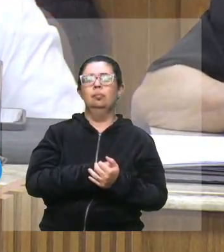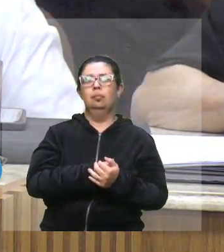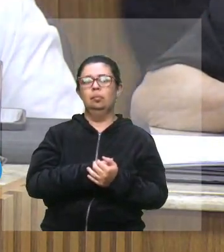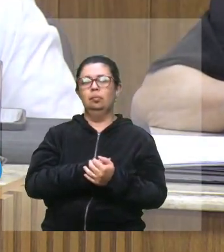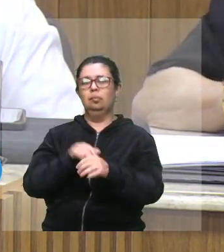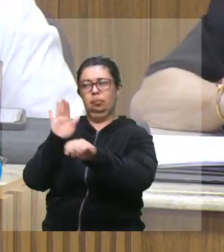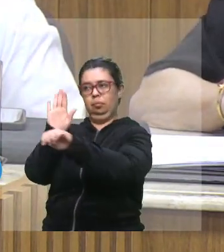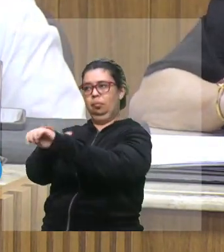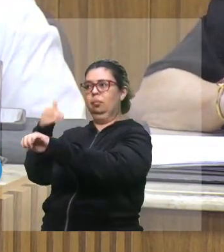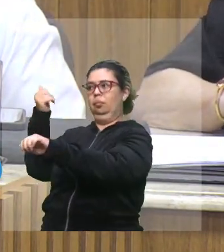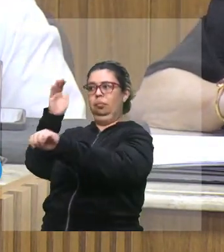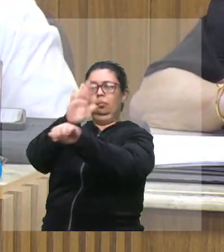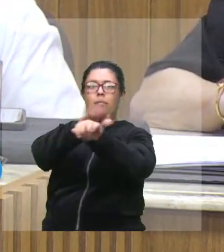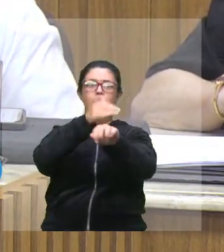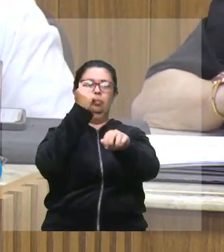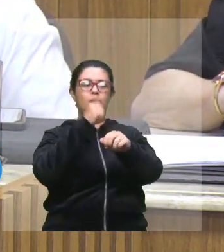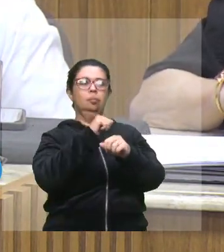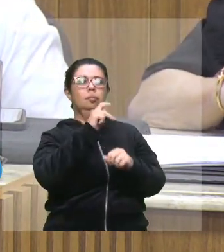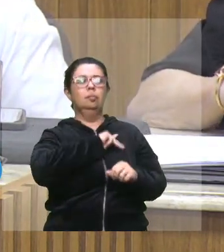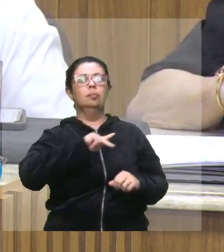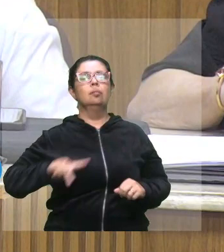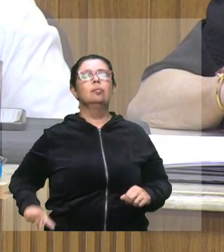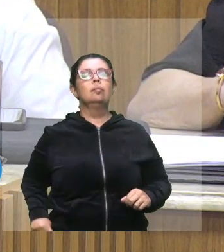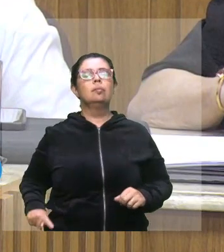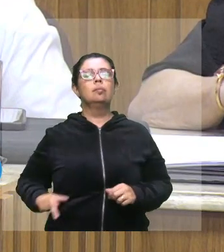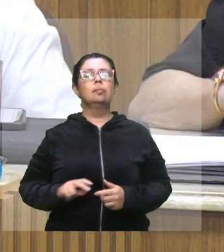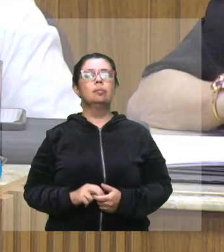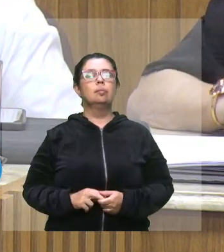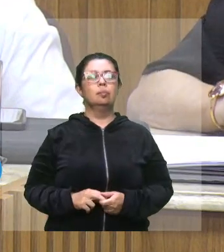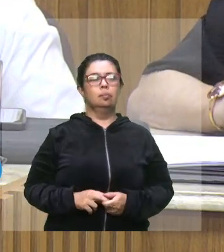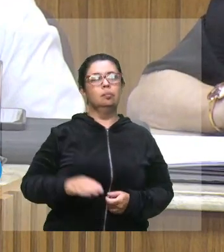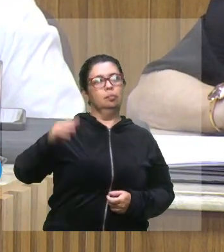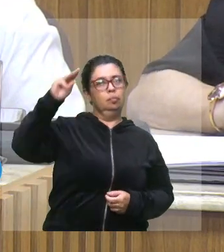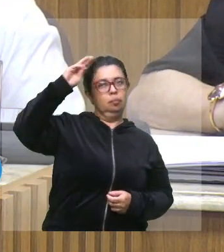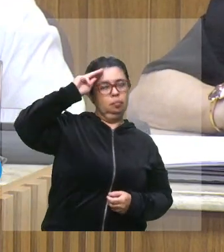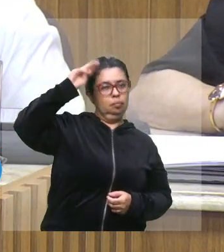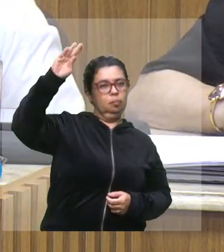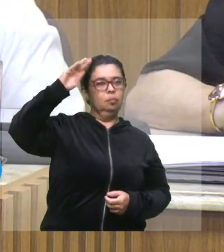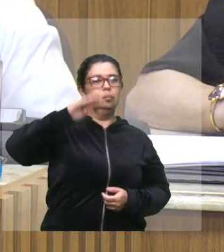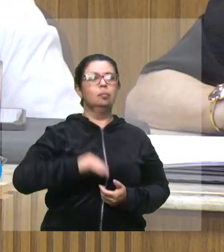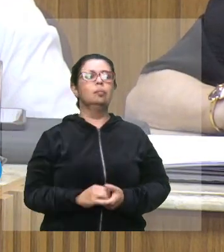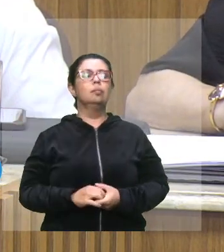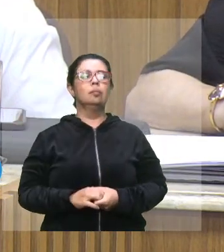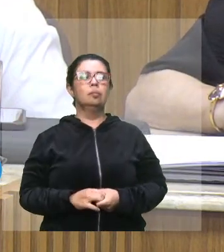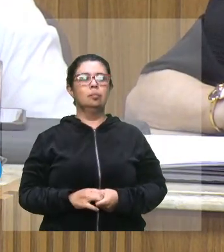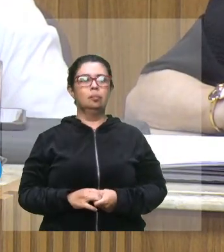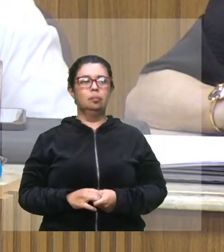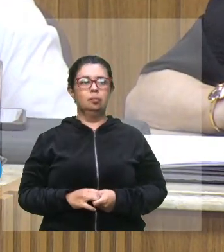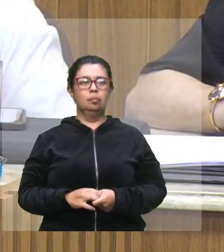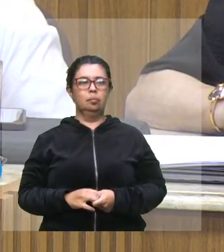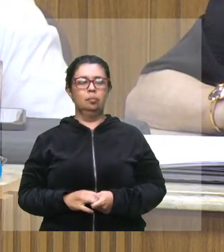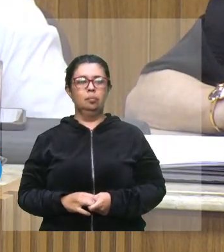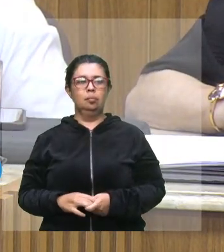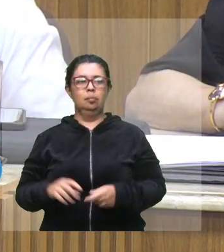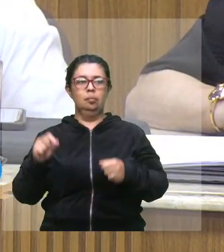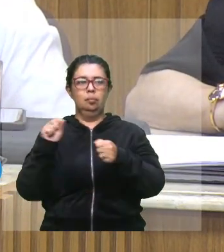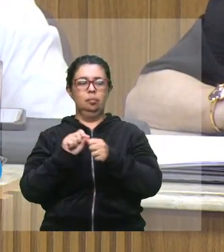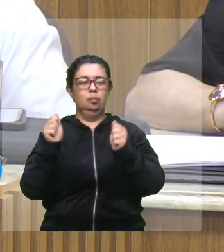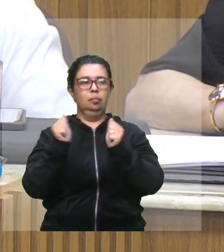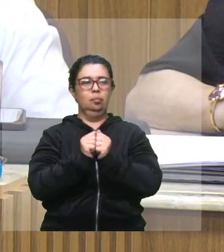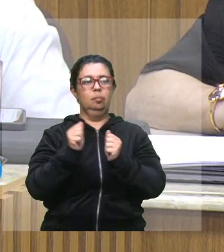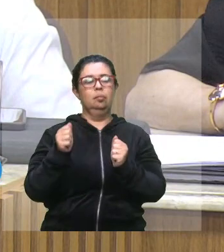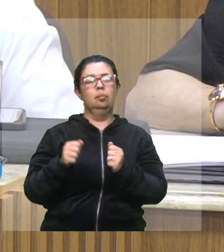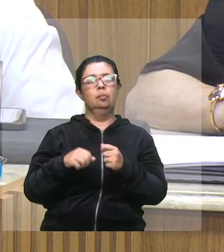convidar, presidente, convidar o Valmir, e aí a gente conversou e nós alinhamos, juntamente com a diretora